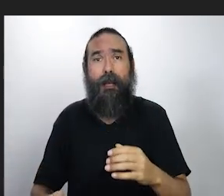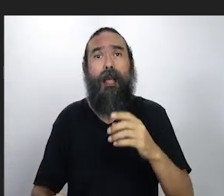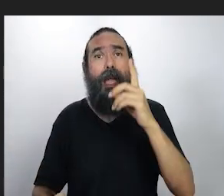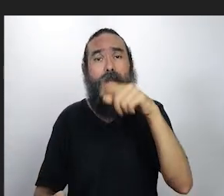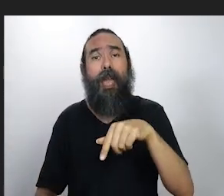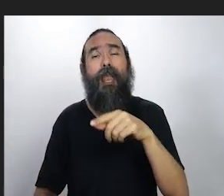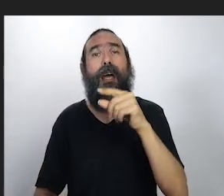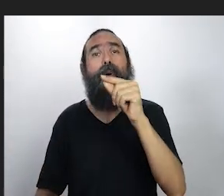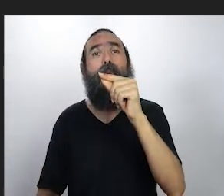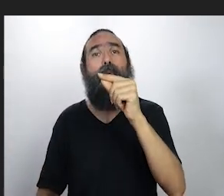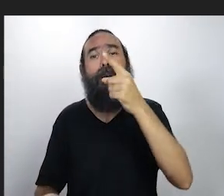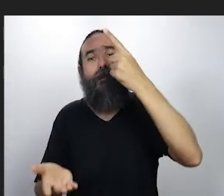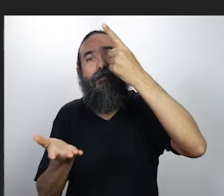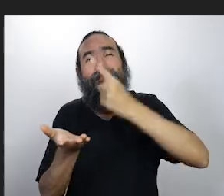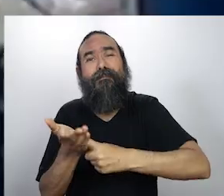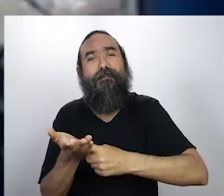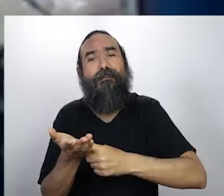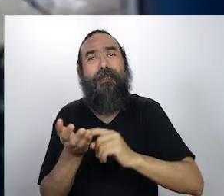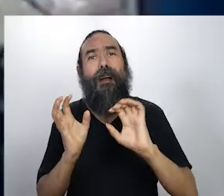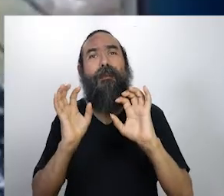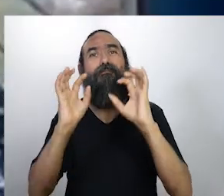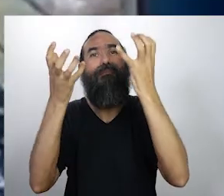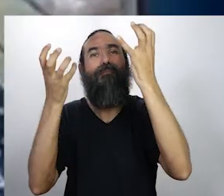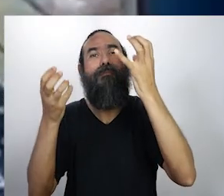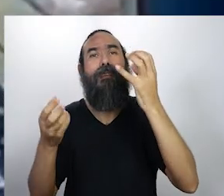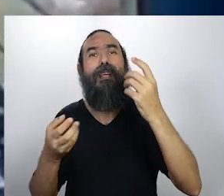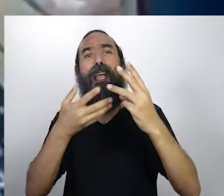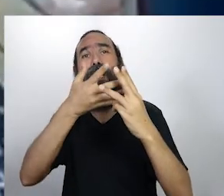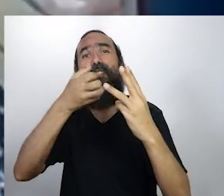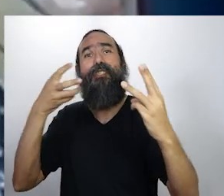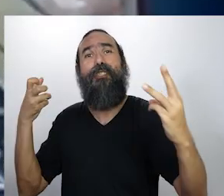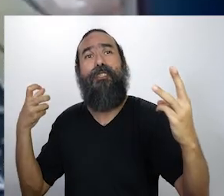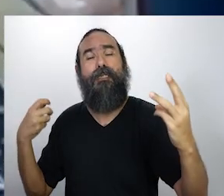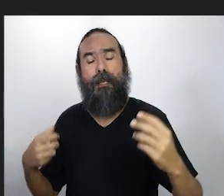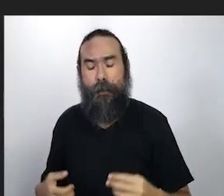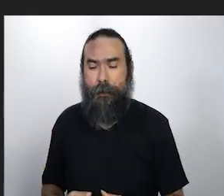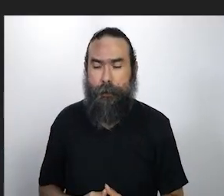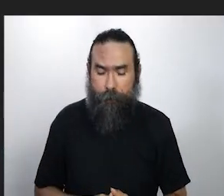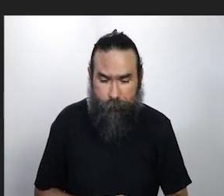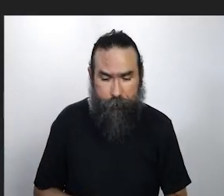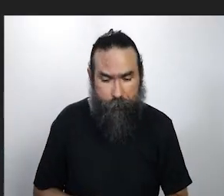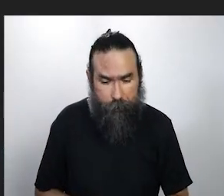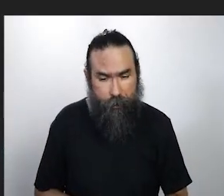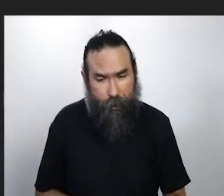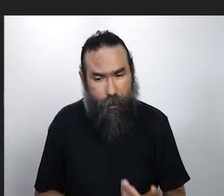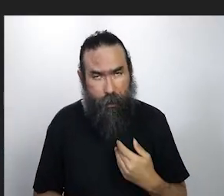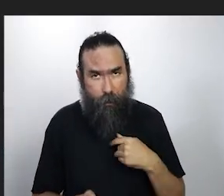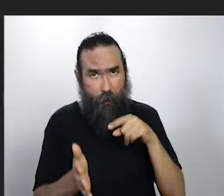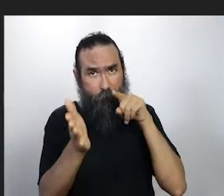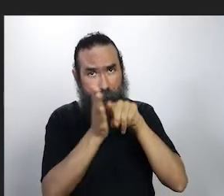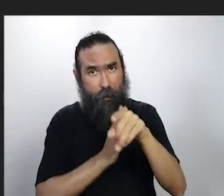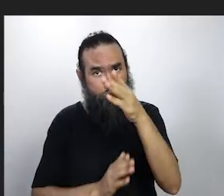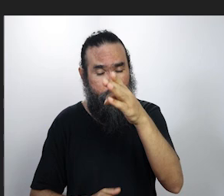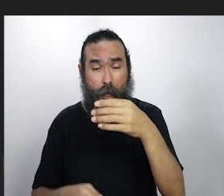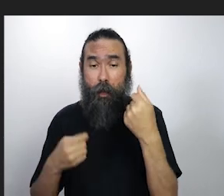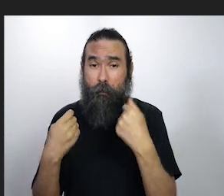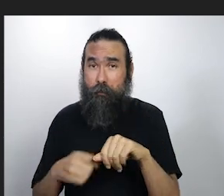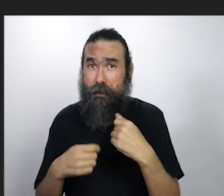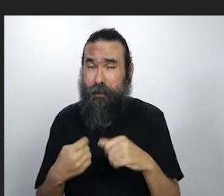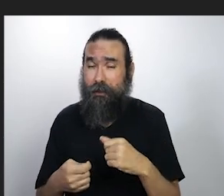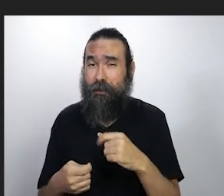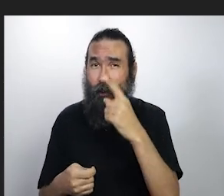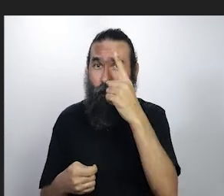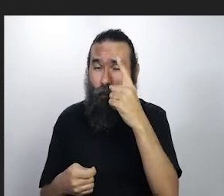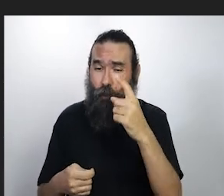vamos ter que conseguir um local fora, não dá para ser dentro, não dá para botar muitos indígenas aqui, de vários